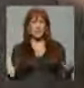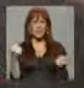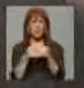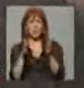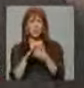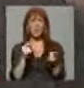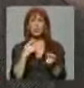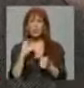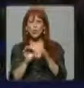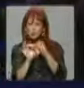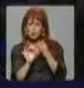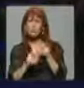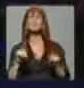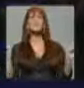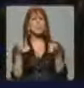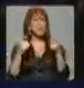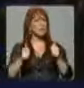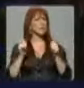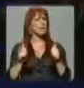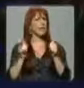dizer que está tudo muito bem descrito musicalmente.